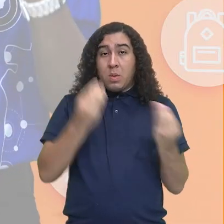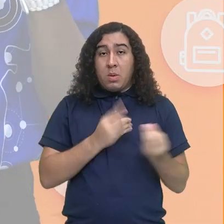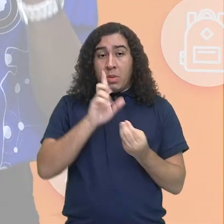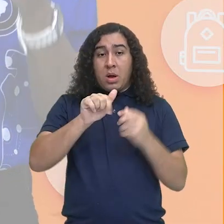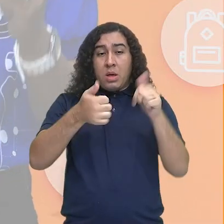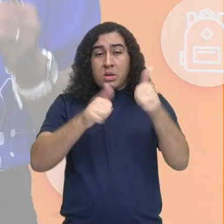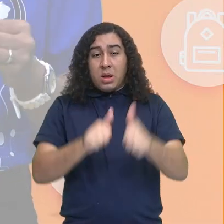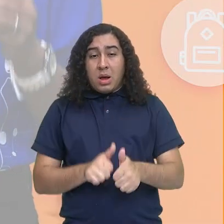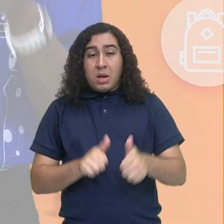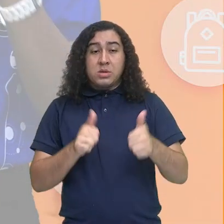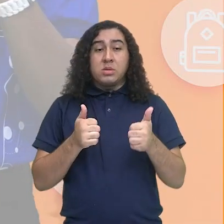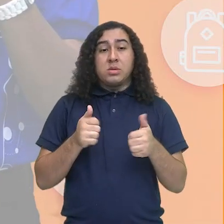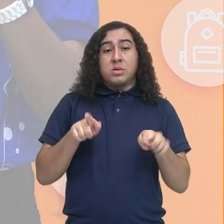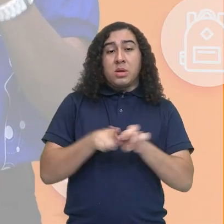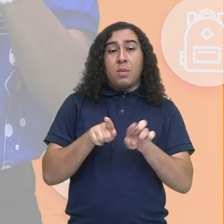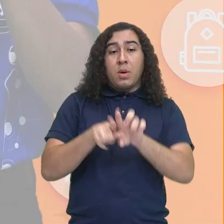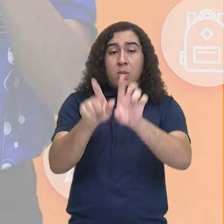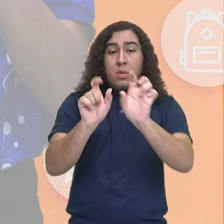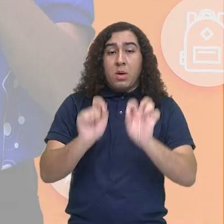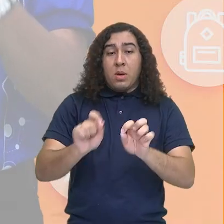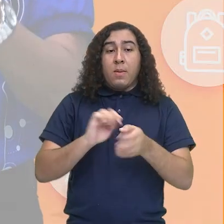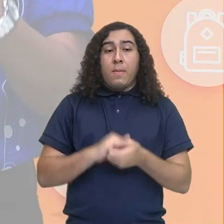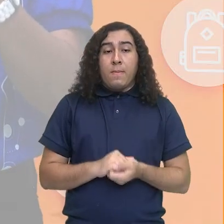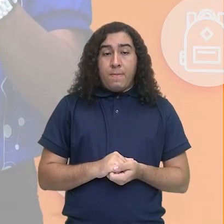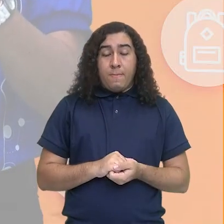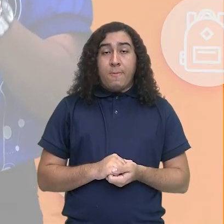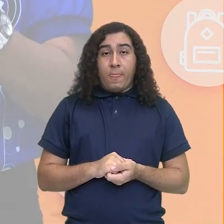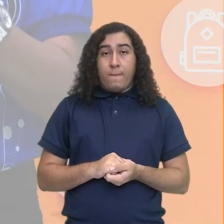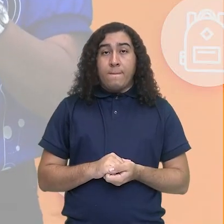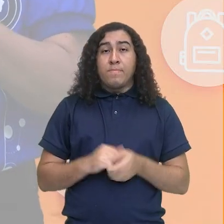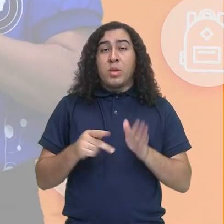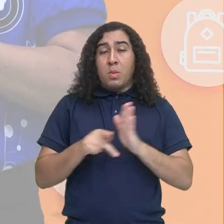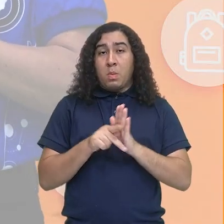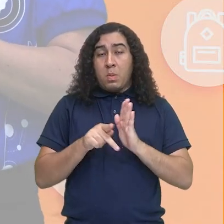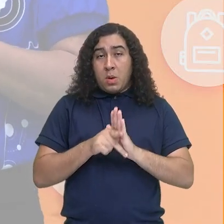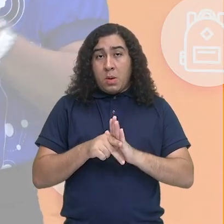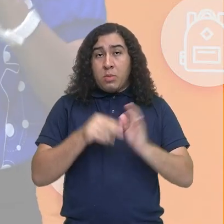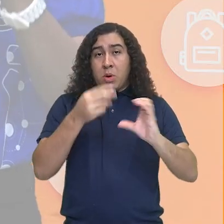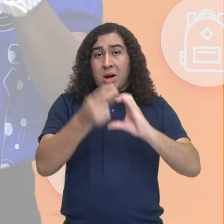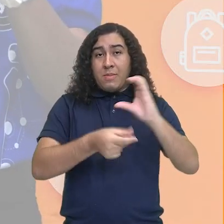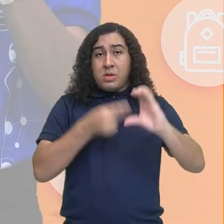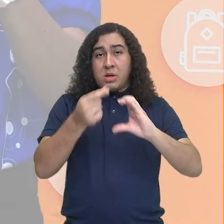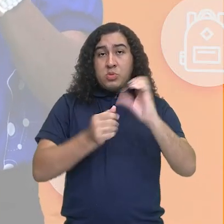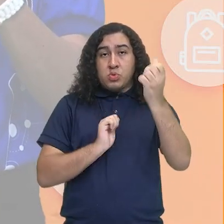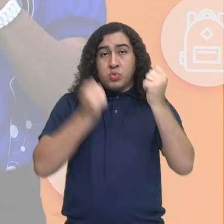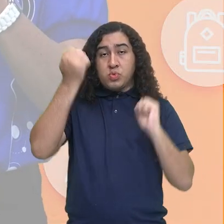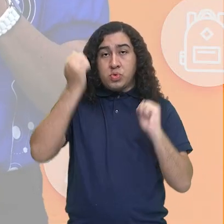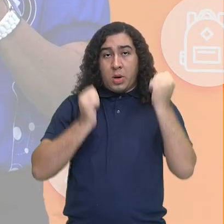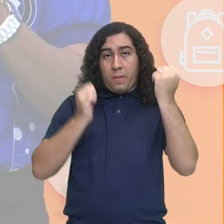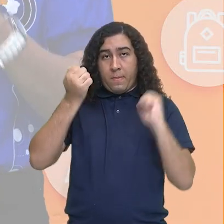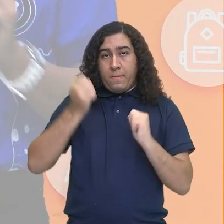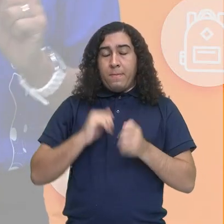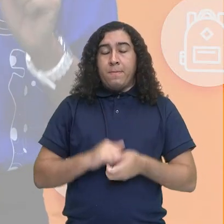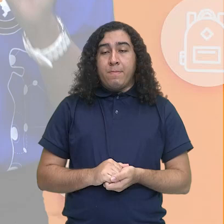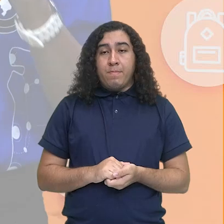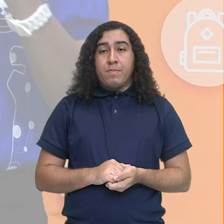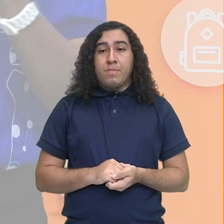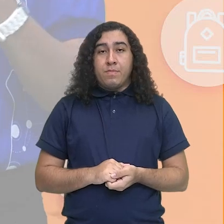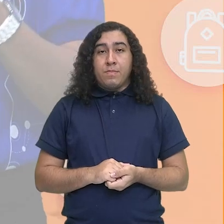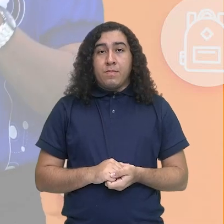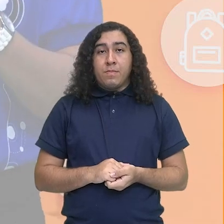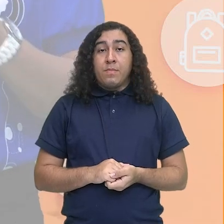análise, de auxílio para o capitalismo industrial. Olham como a antropologia e